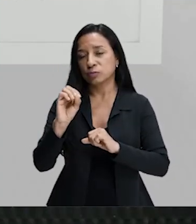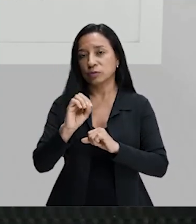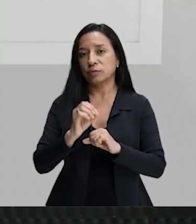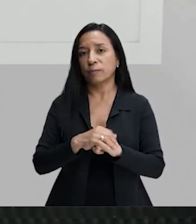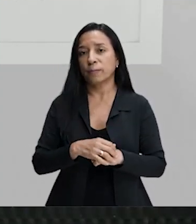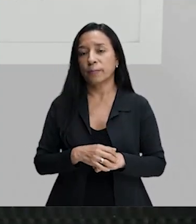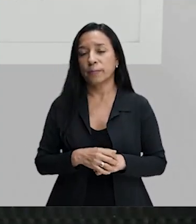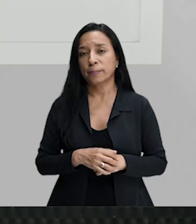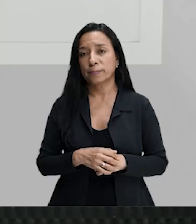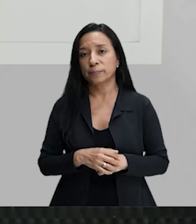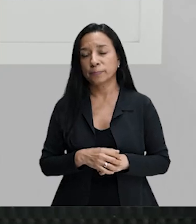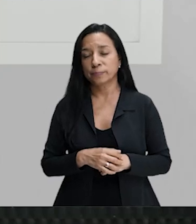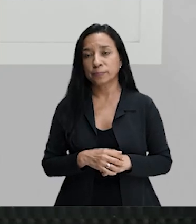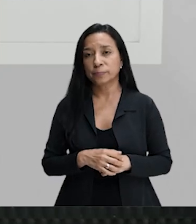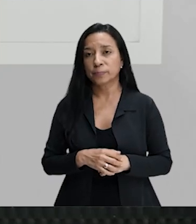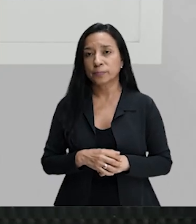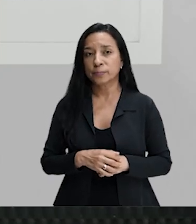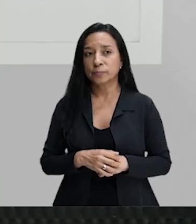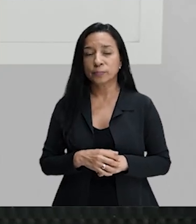menos b, fica 4, né?